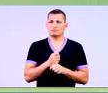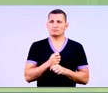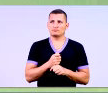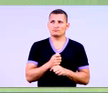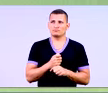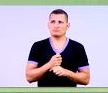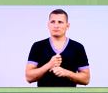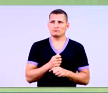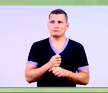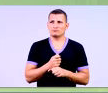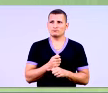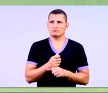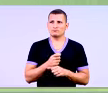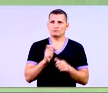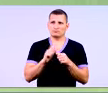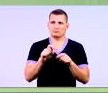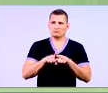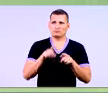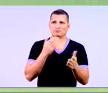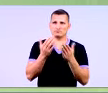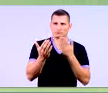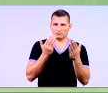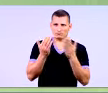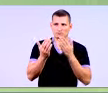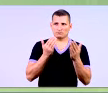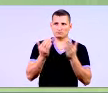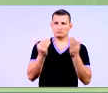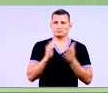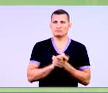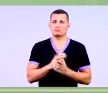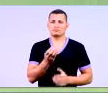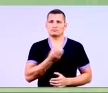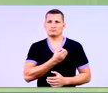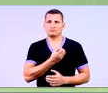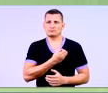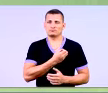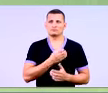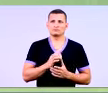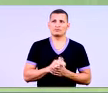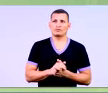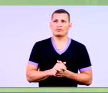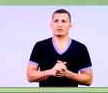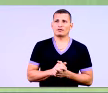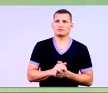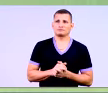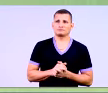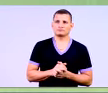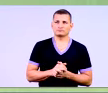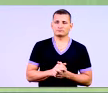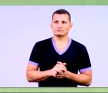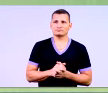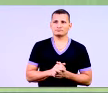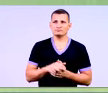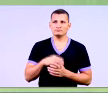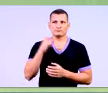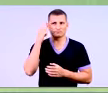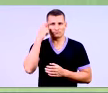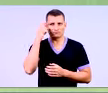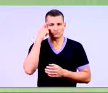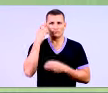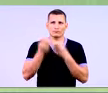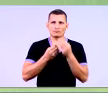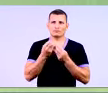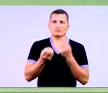efetua comparação de valores pensando por esse lado nas operações e